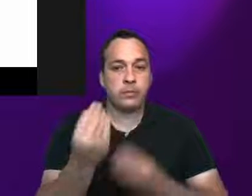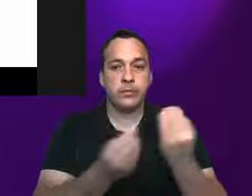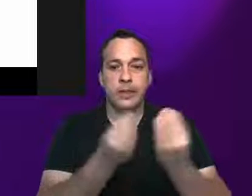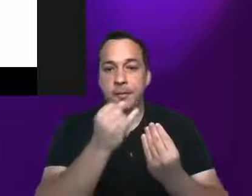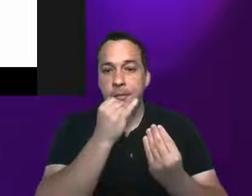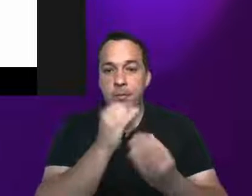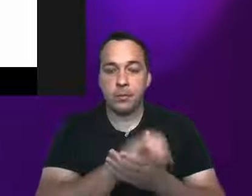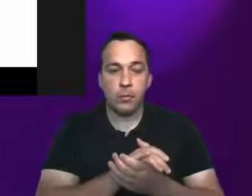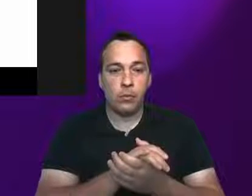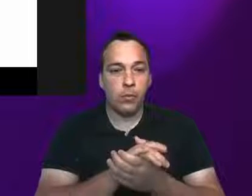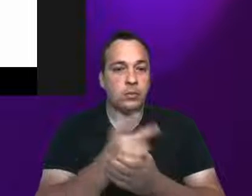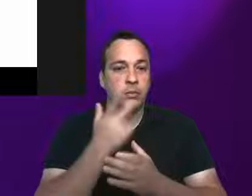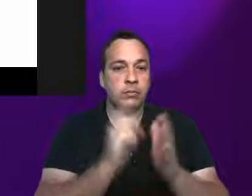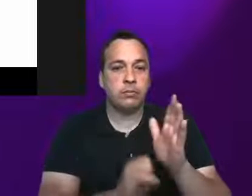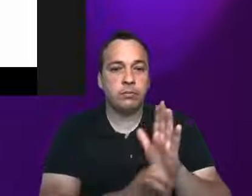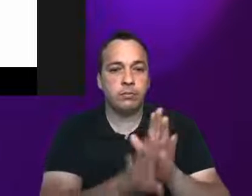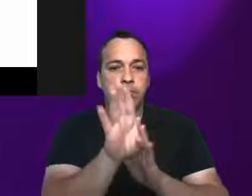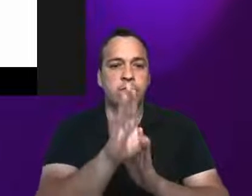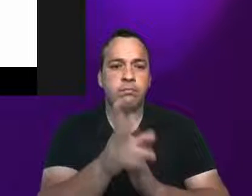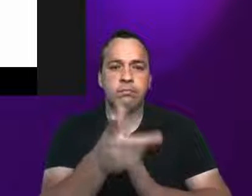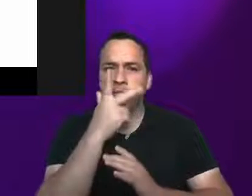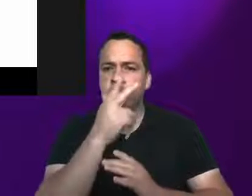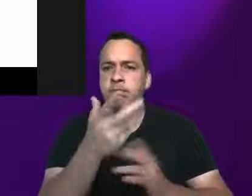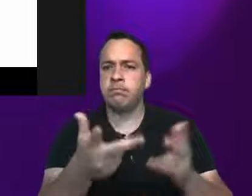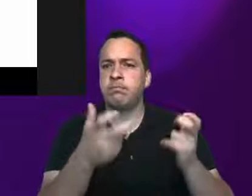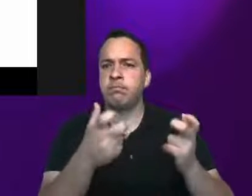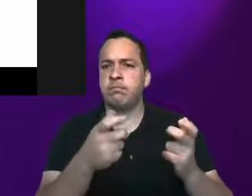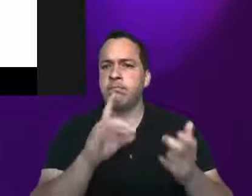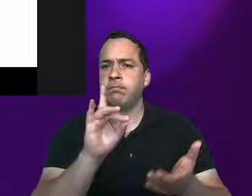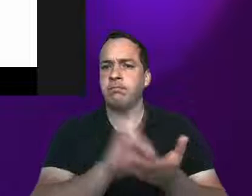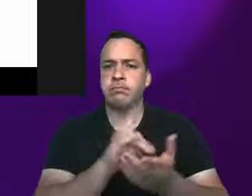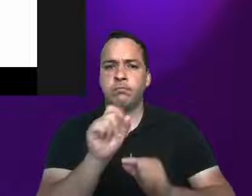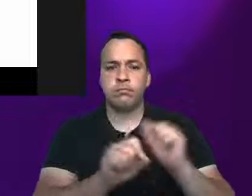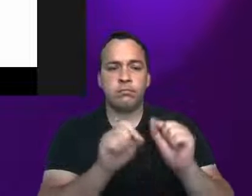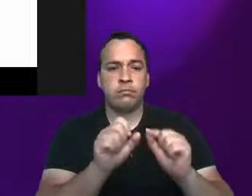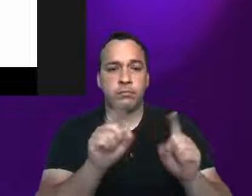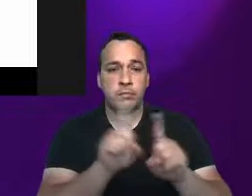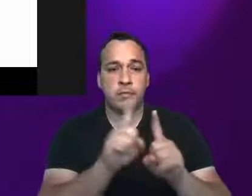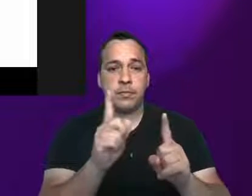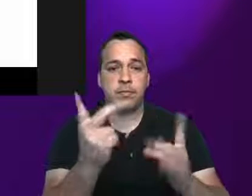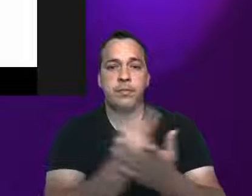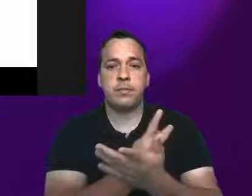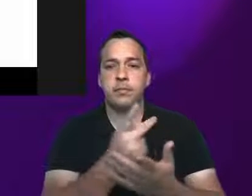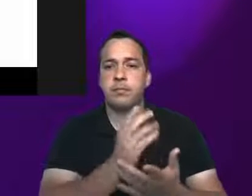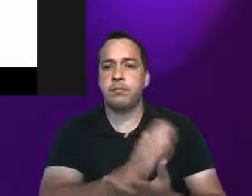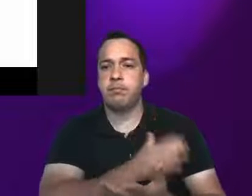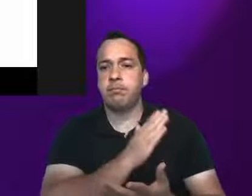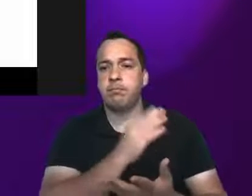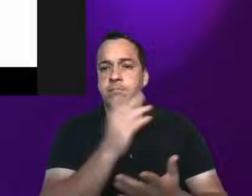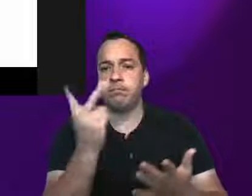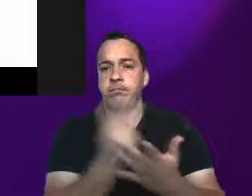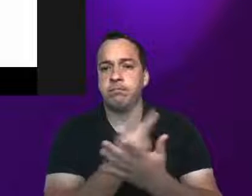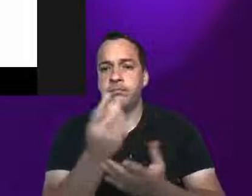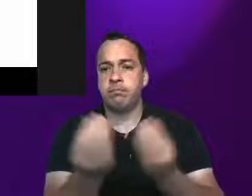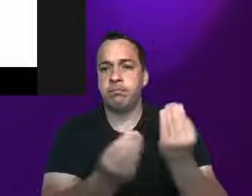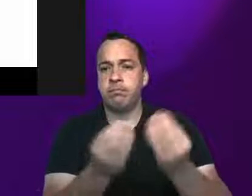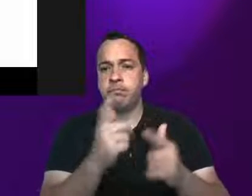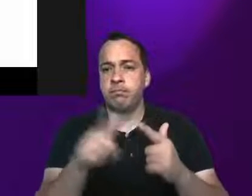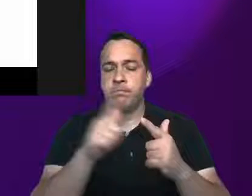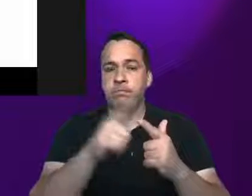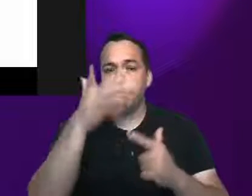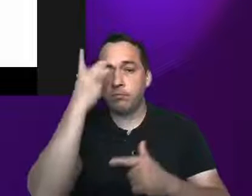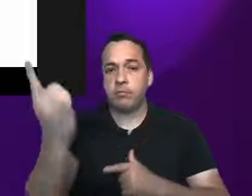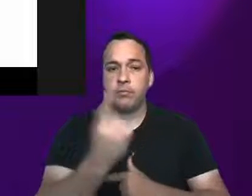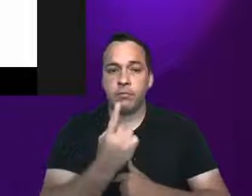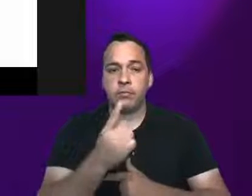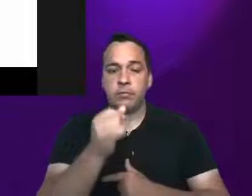Isso parece um contrassenso, mas em situações como síndrome cardiorrenal, naquele paciente que chega com uma insuficiência